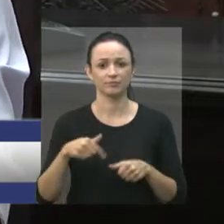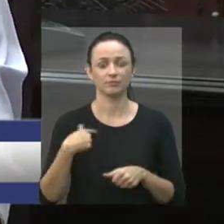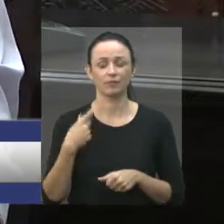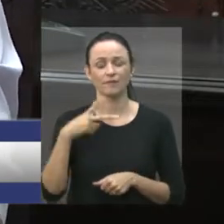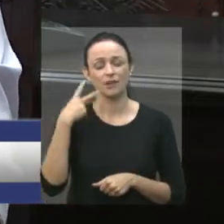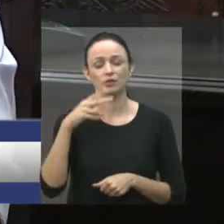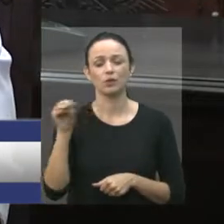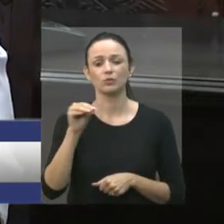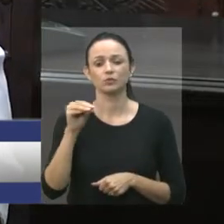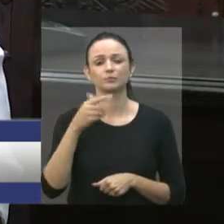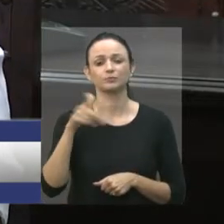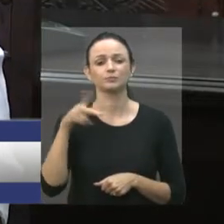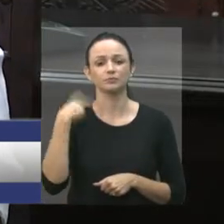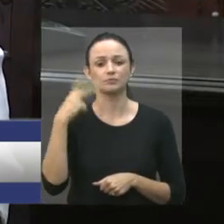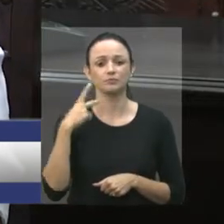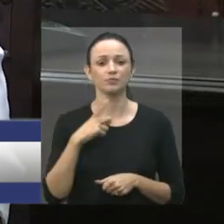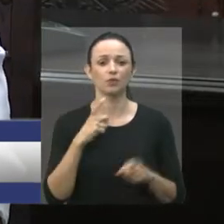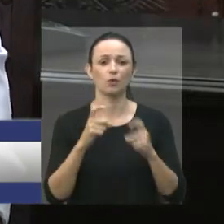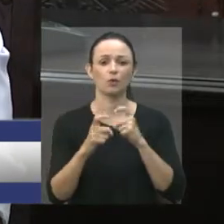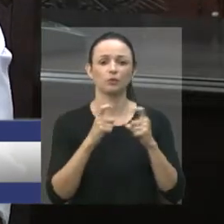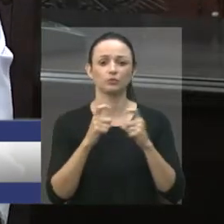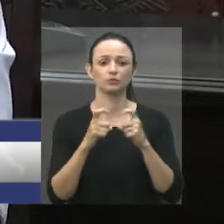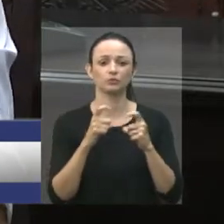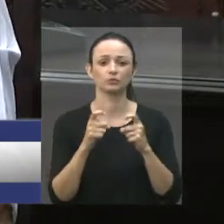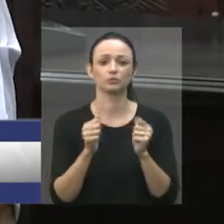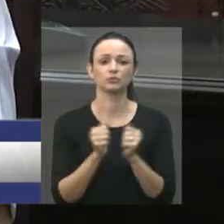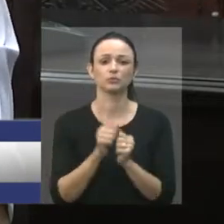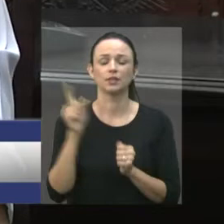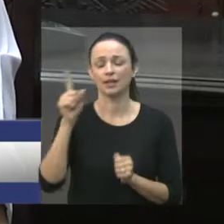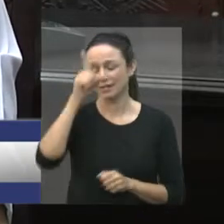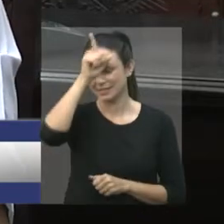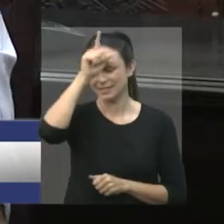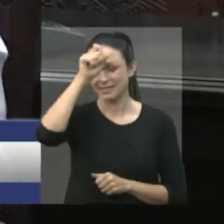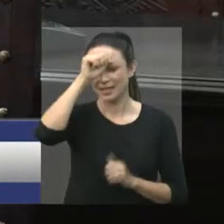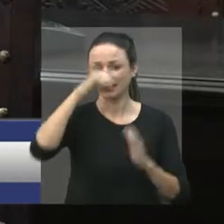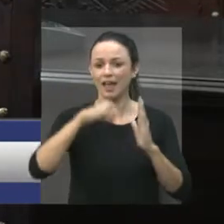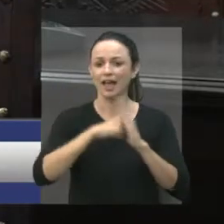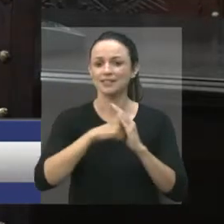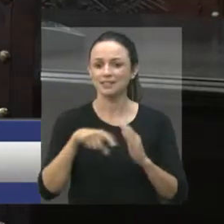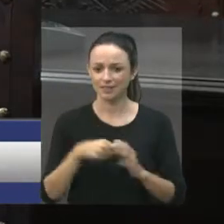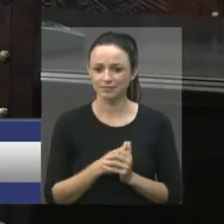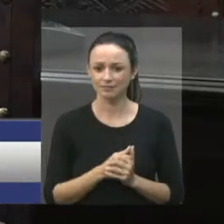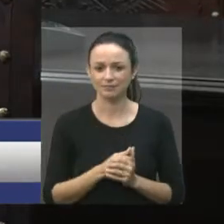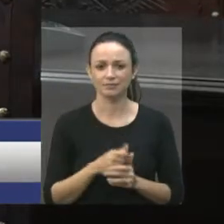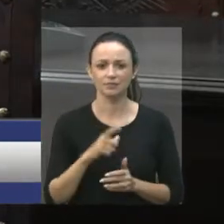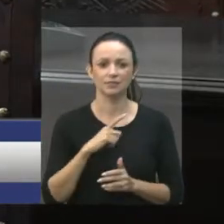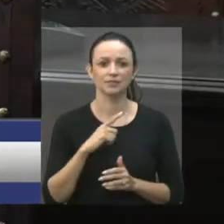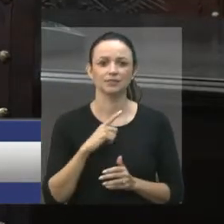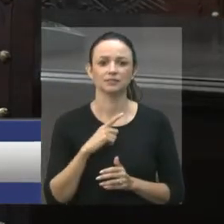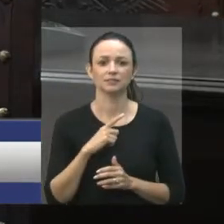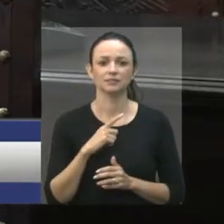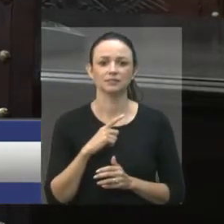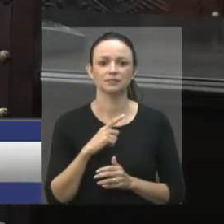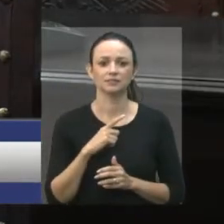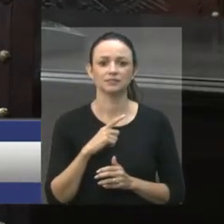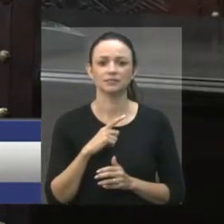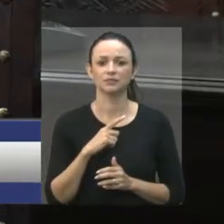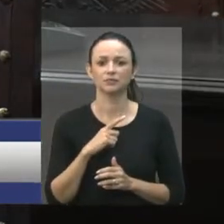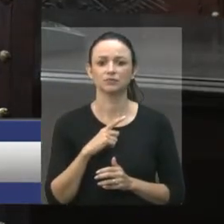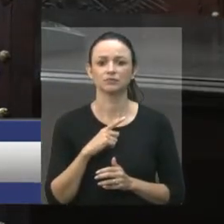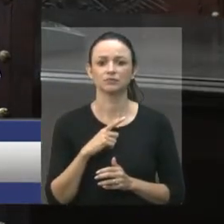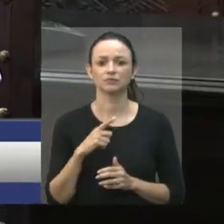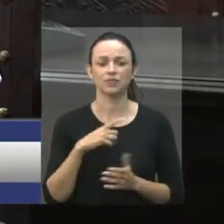outros vereadores, quando tivemos uma reunião com o pessoal da Santa Casa. A Santa Casa tem um tempo de estar lá, o